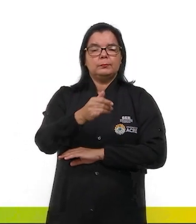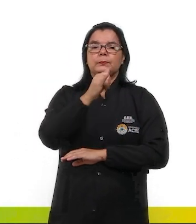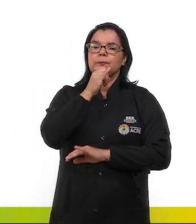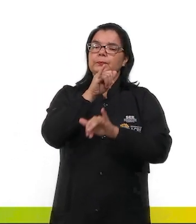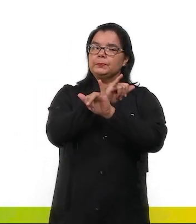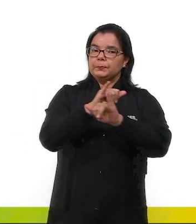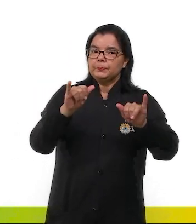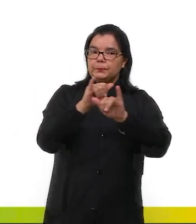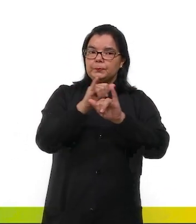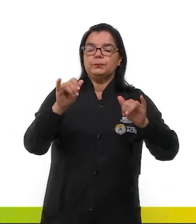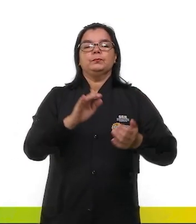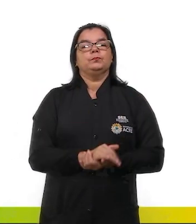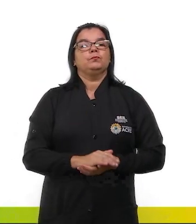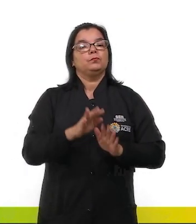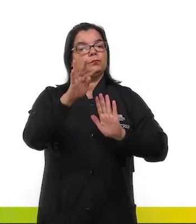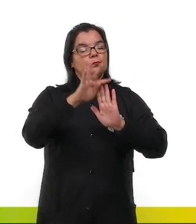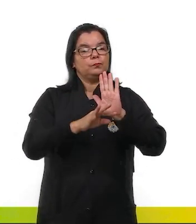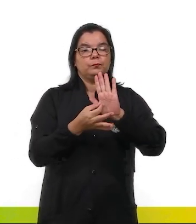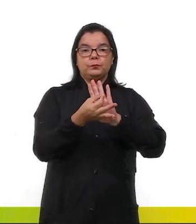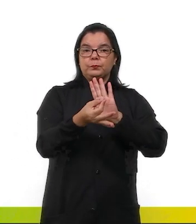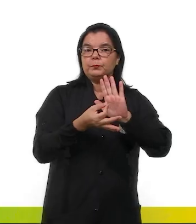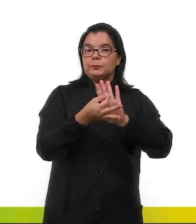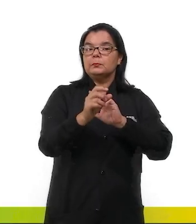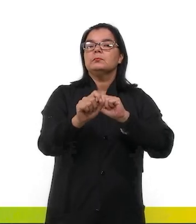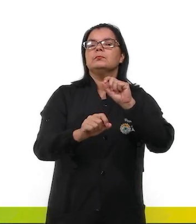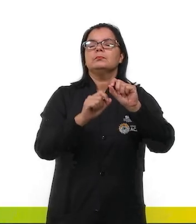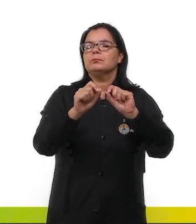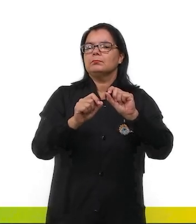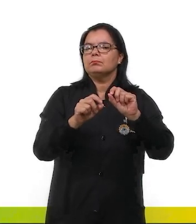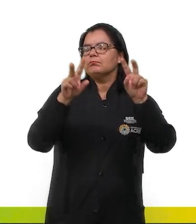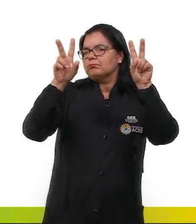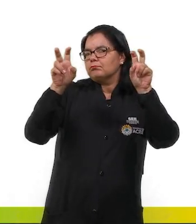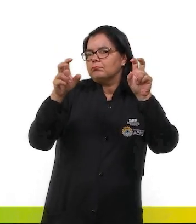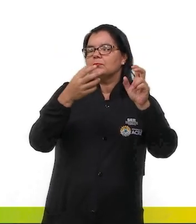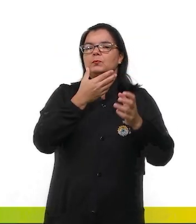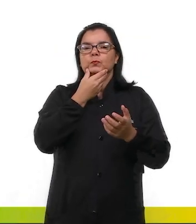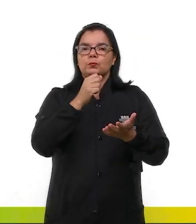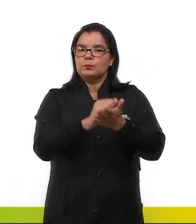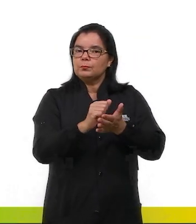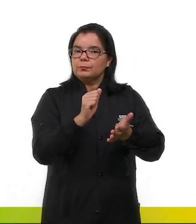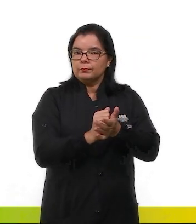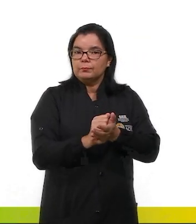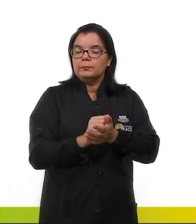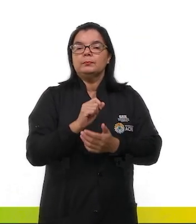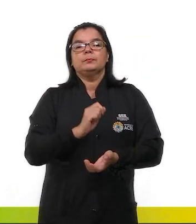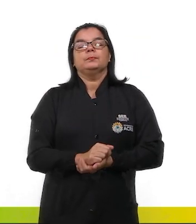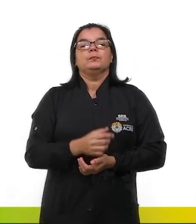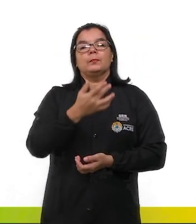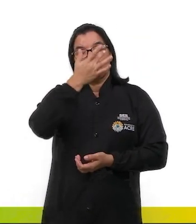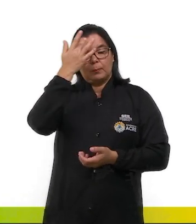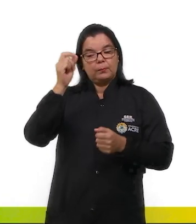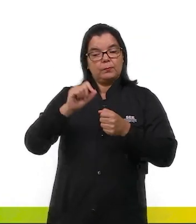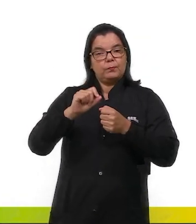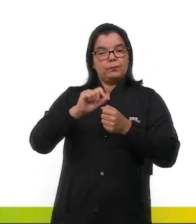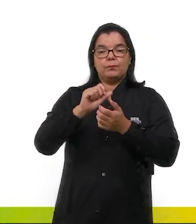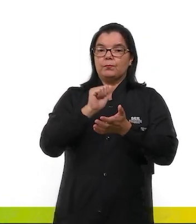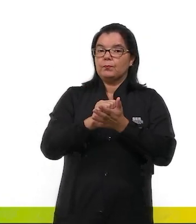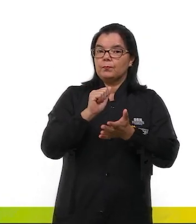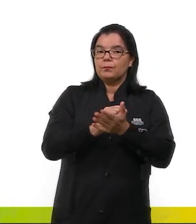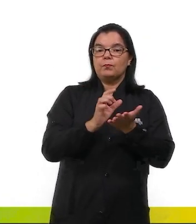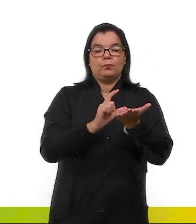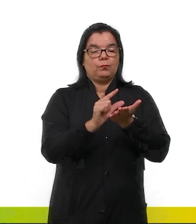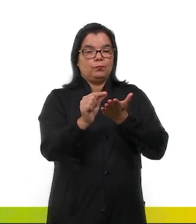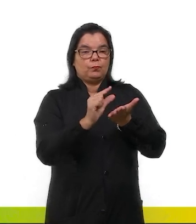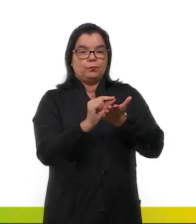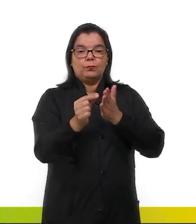da notícia. Já o texto opinativo, ele traz um ponto de vista do autor. Exemplo, editorial,